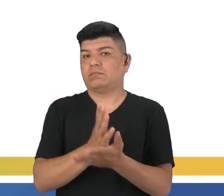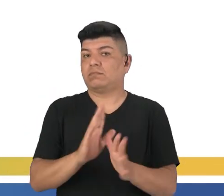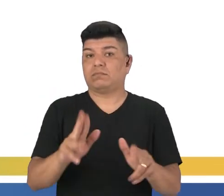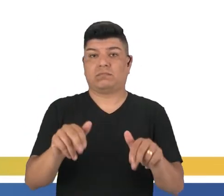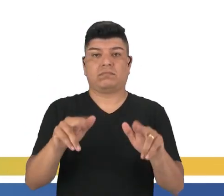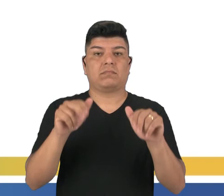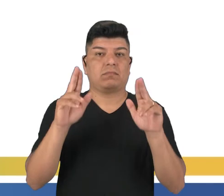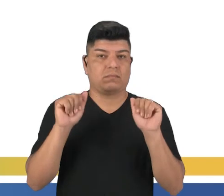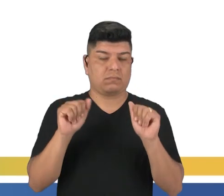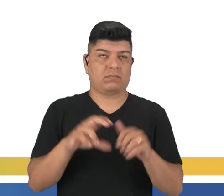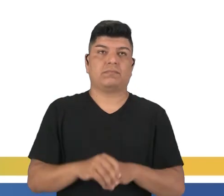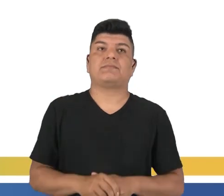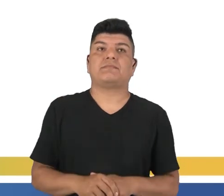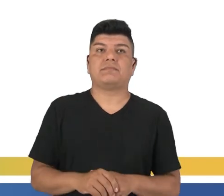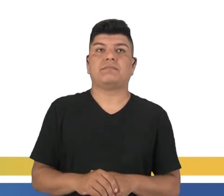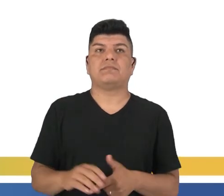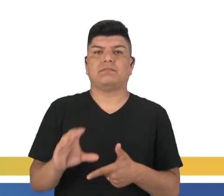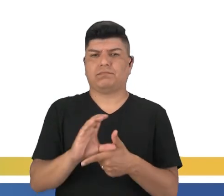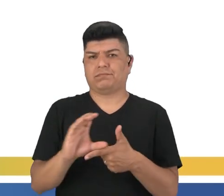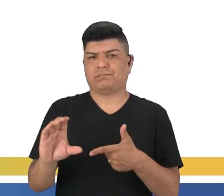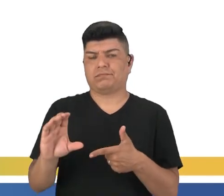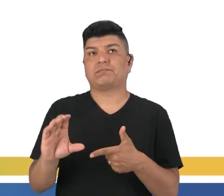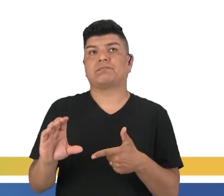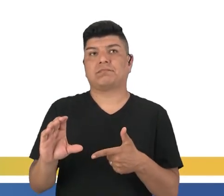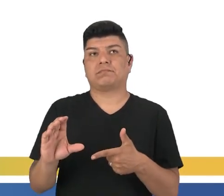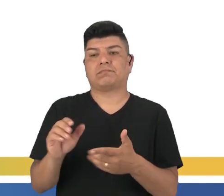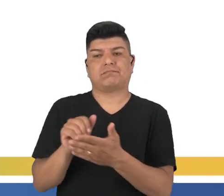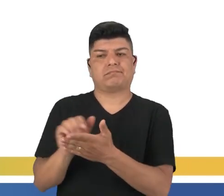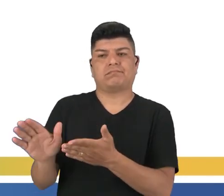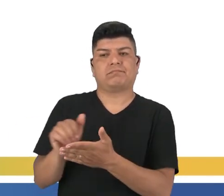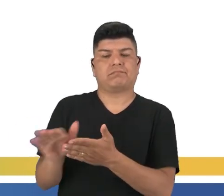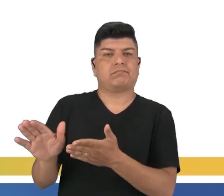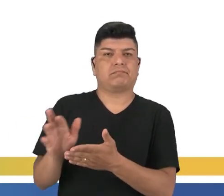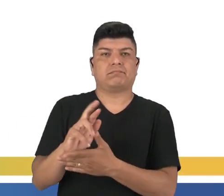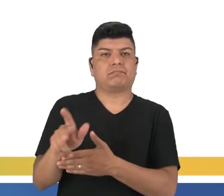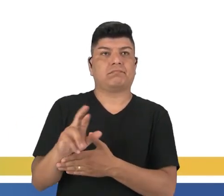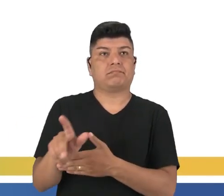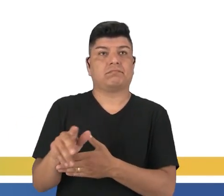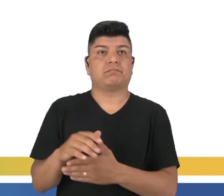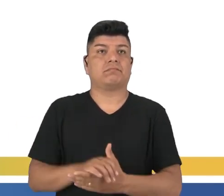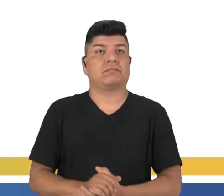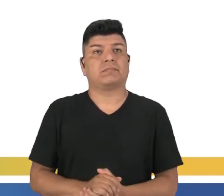acabar. Então carvão ali, a gente já pode eliminar, né?